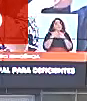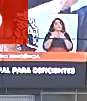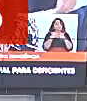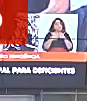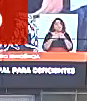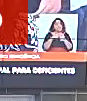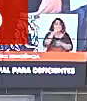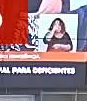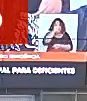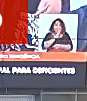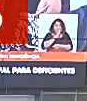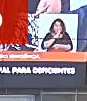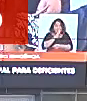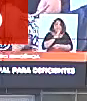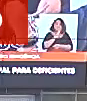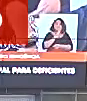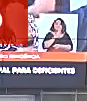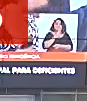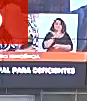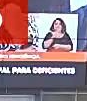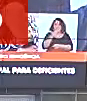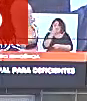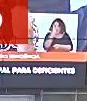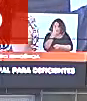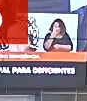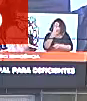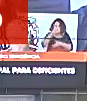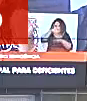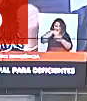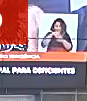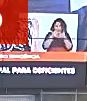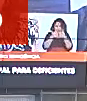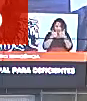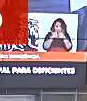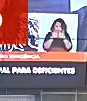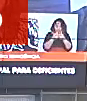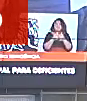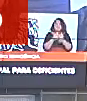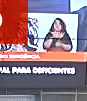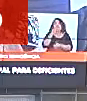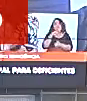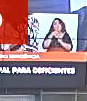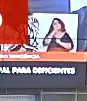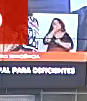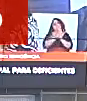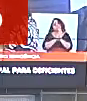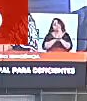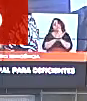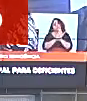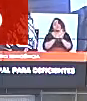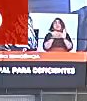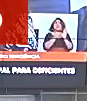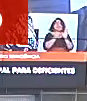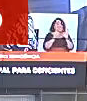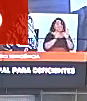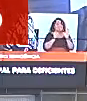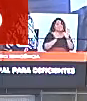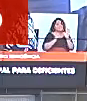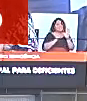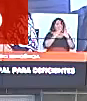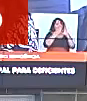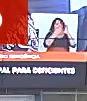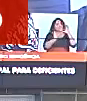ela é um direito. E é desejável, como ela estabeleceu o critério de renda, é desejável que quem realmente tenha